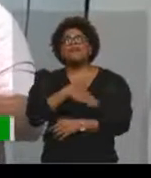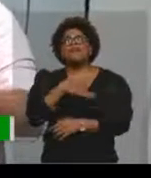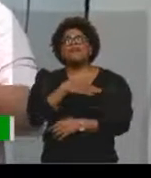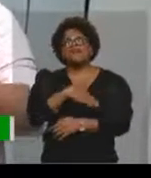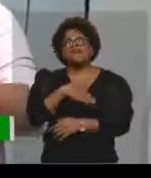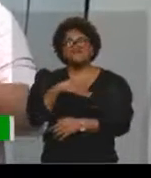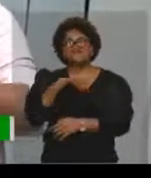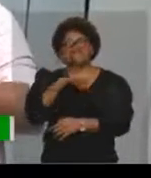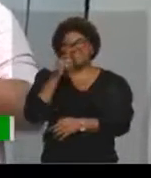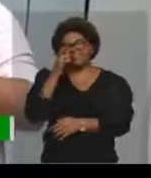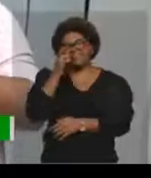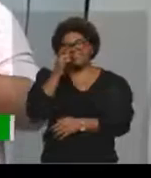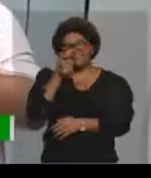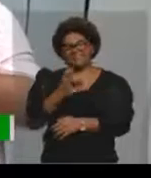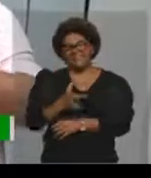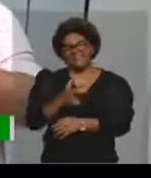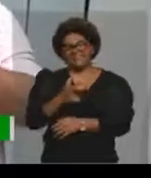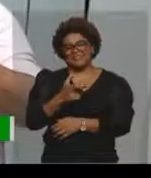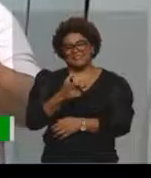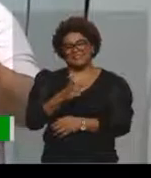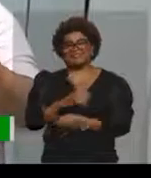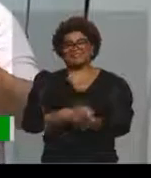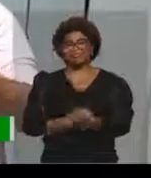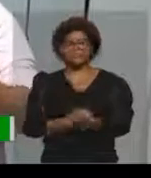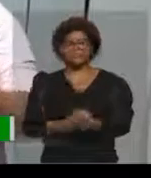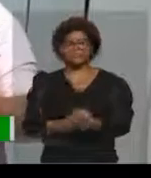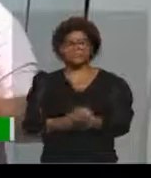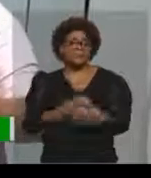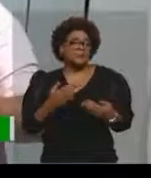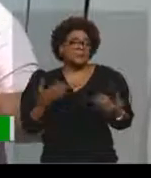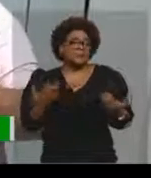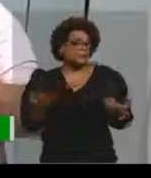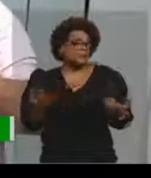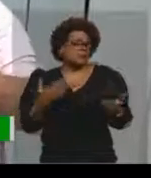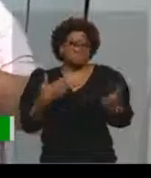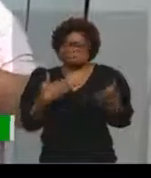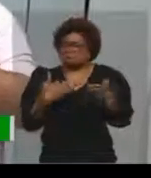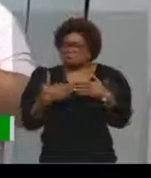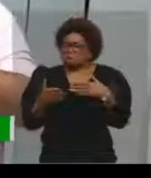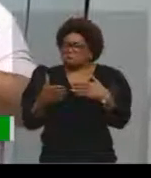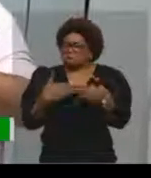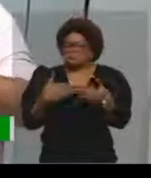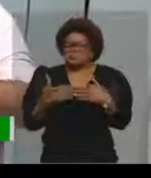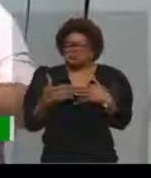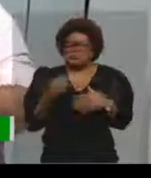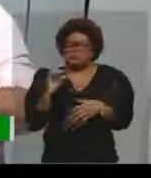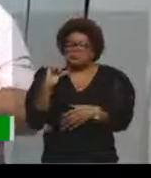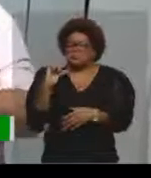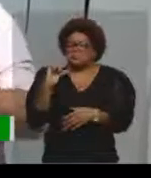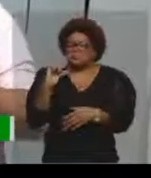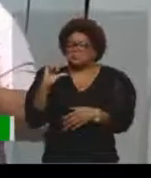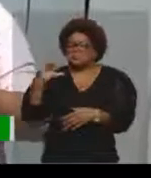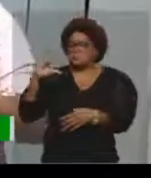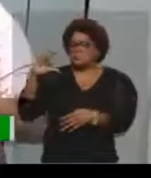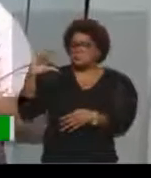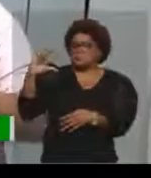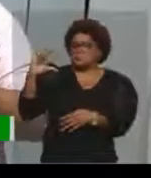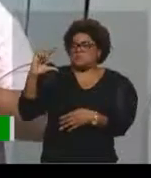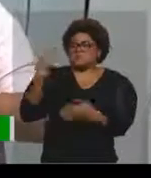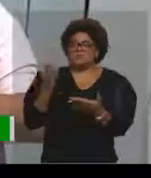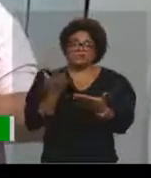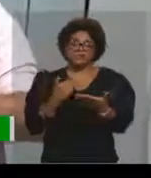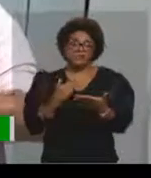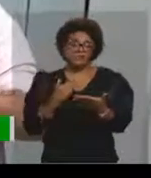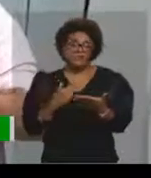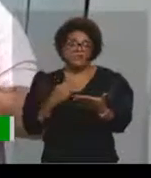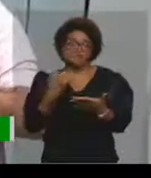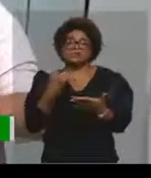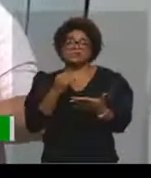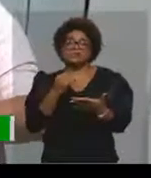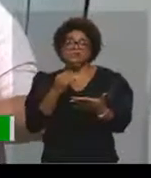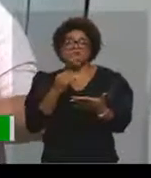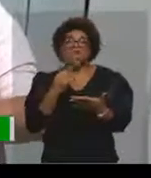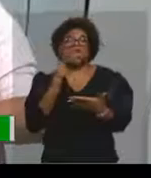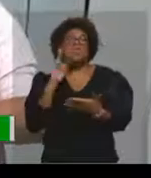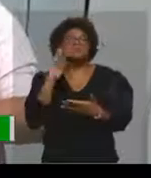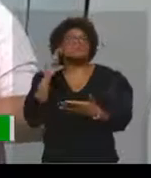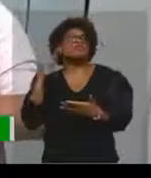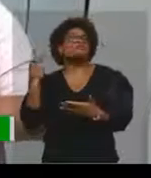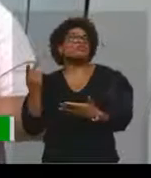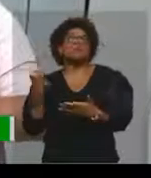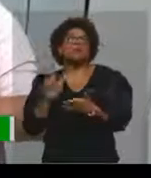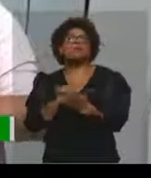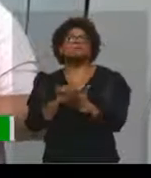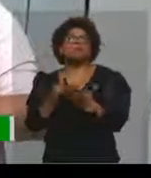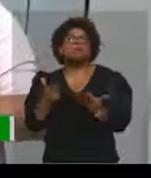interesse. Então, não importa o tamanho do livro, não importa se é uma história em quadrinhos, se é uma revista, se é um jornal, não